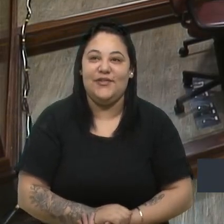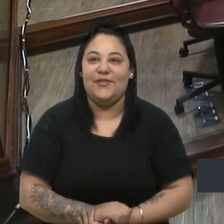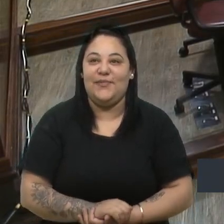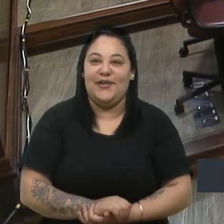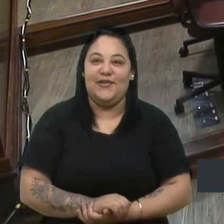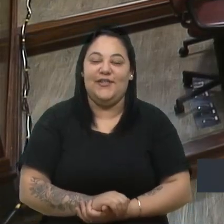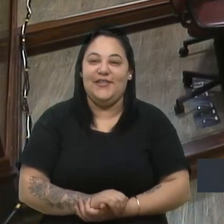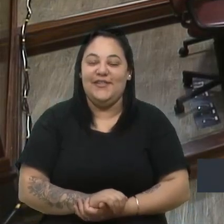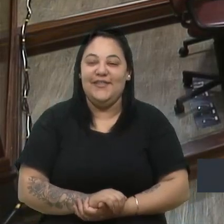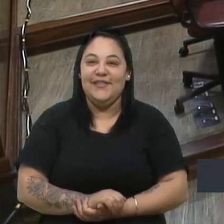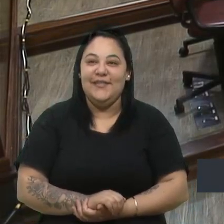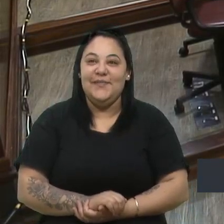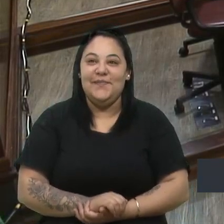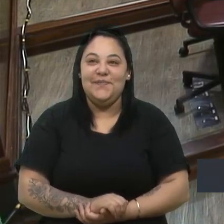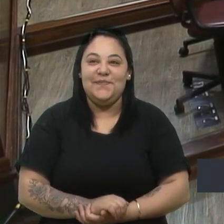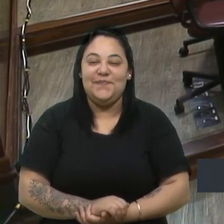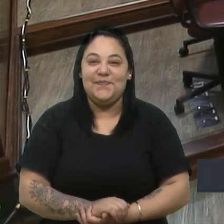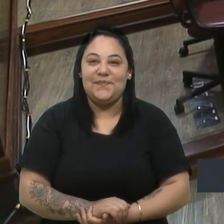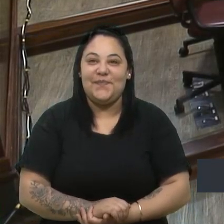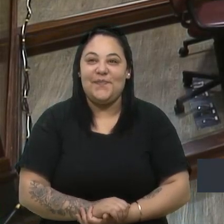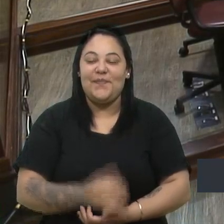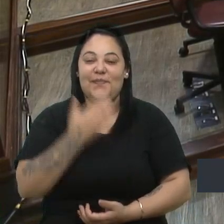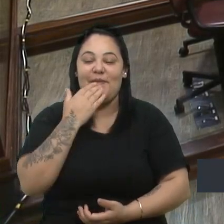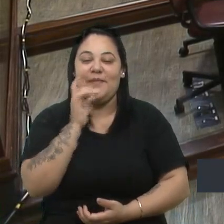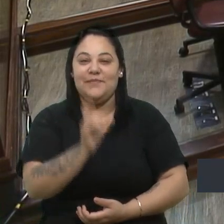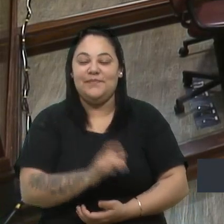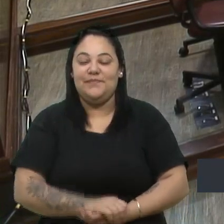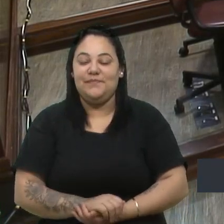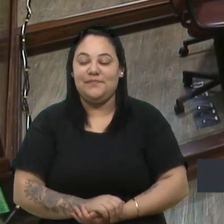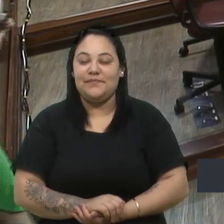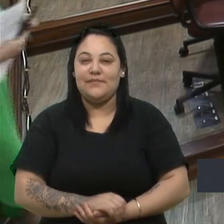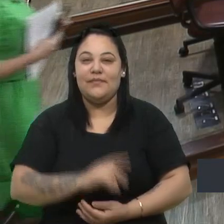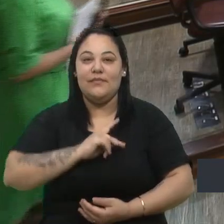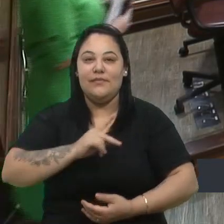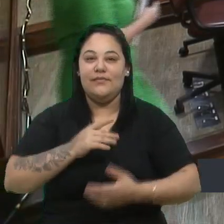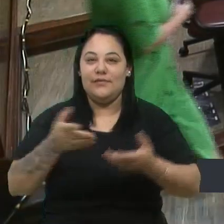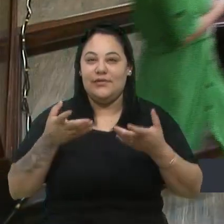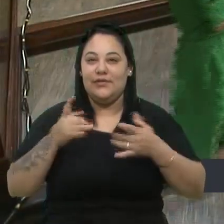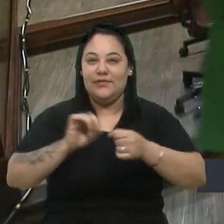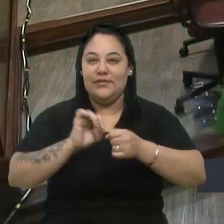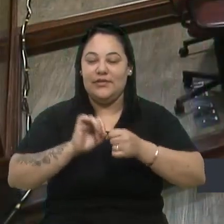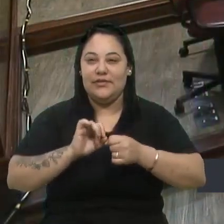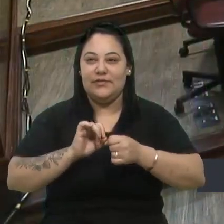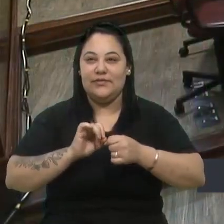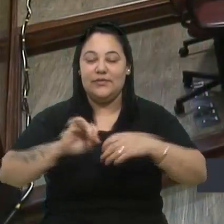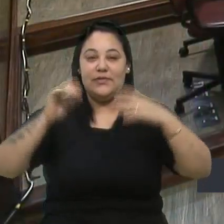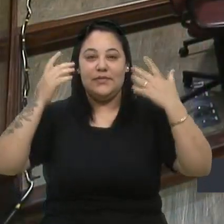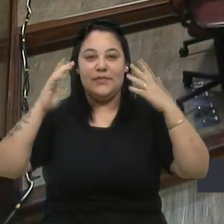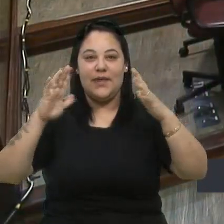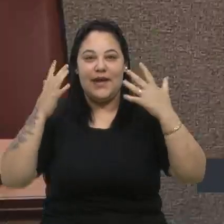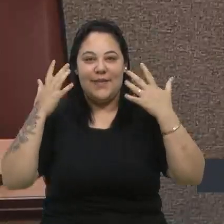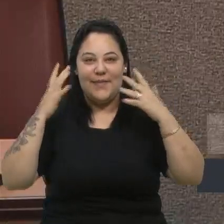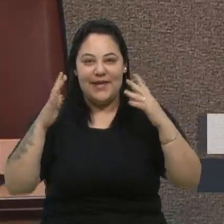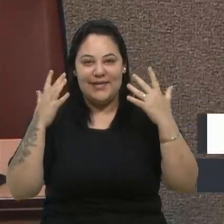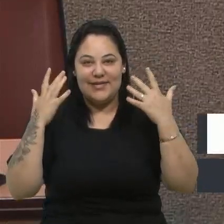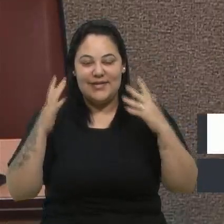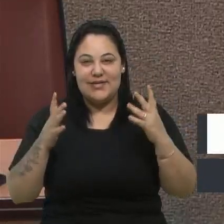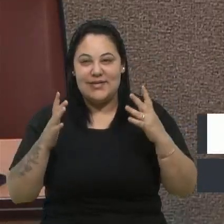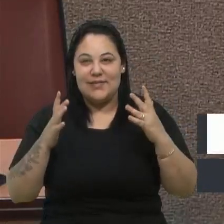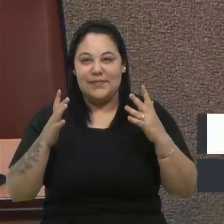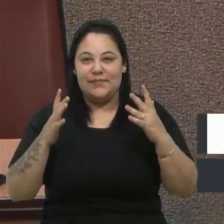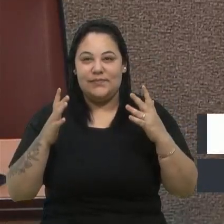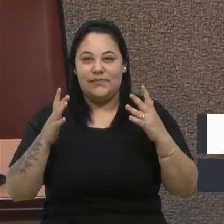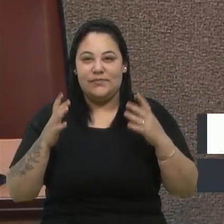Peço a palavra aqui, presidente. Senhor presidente, eu quero fazer um voto de congratulações ao